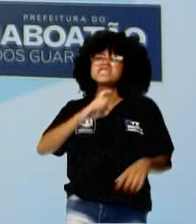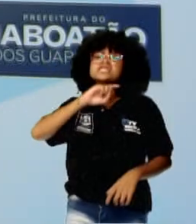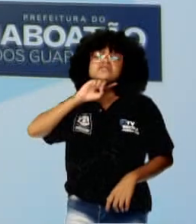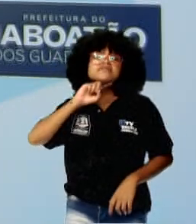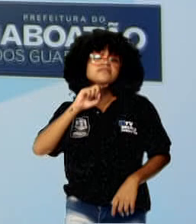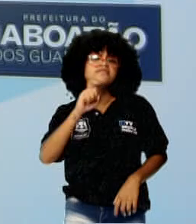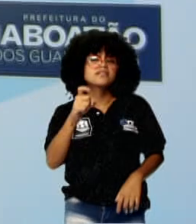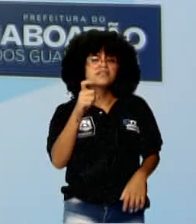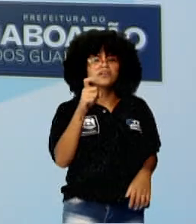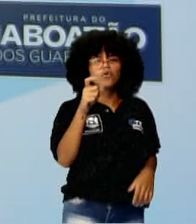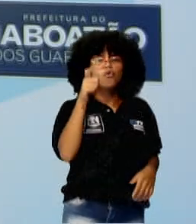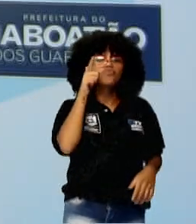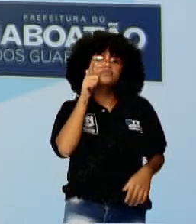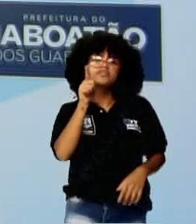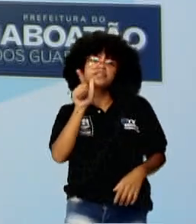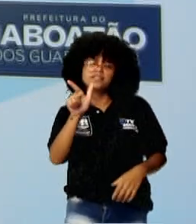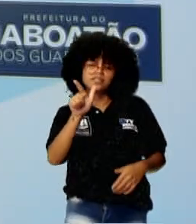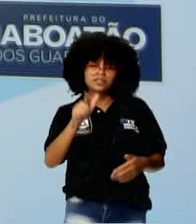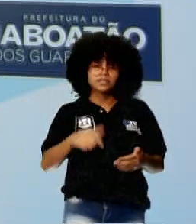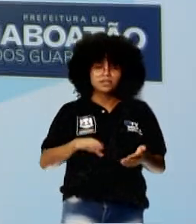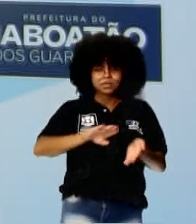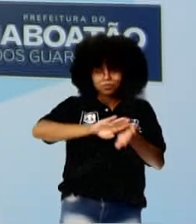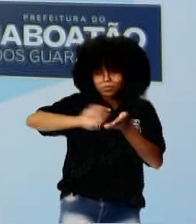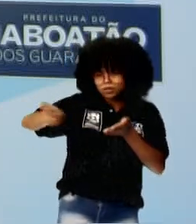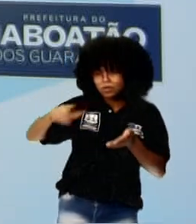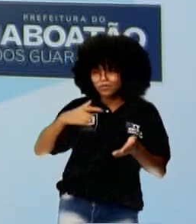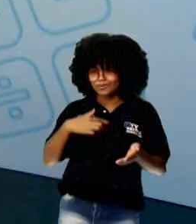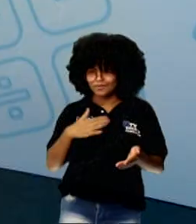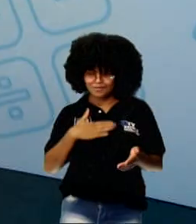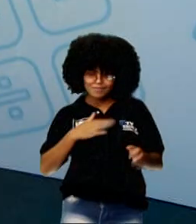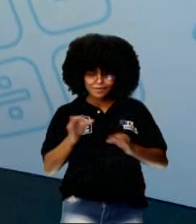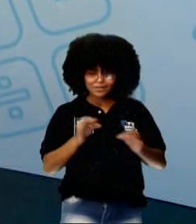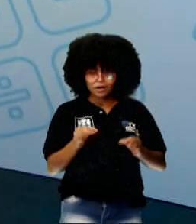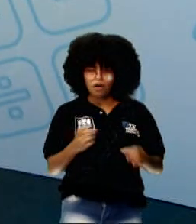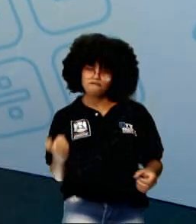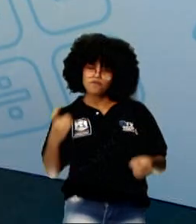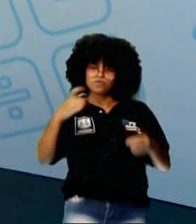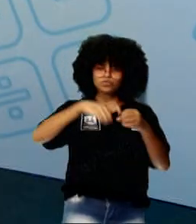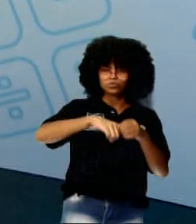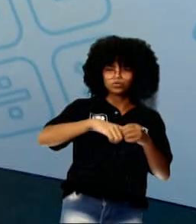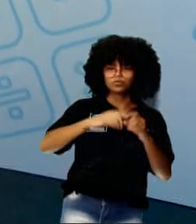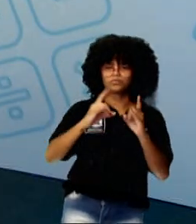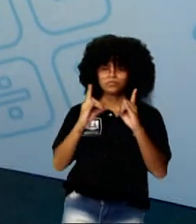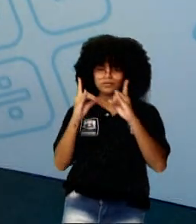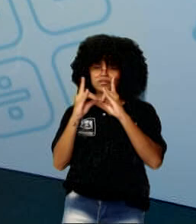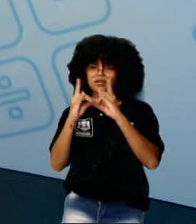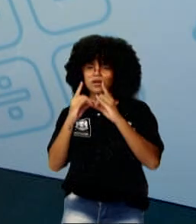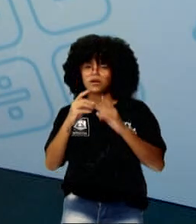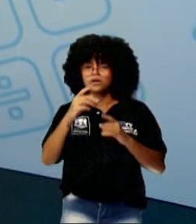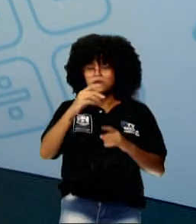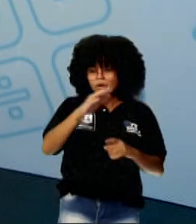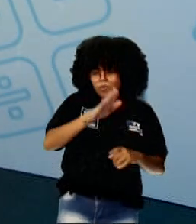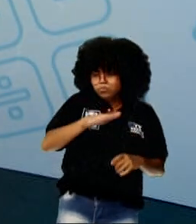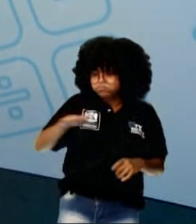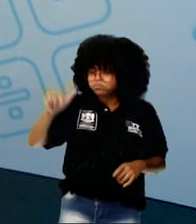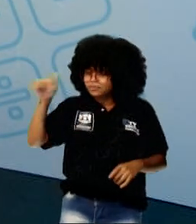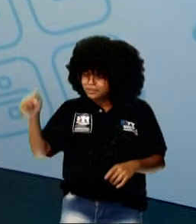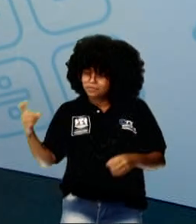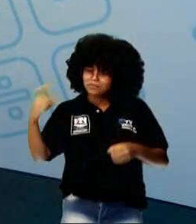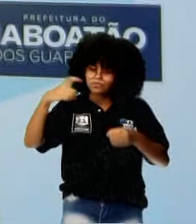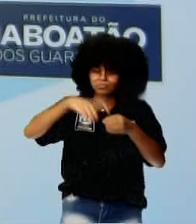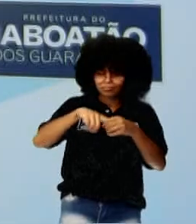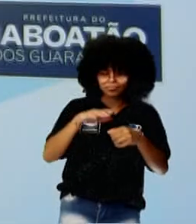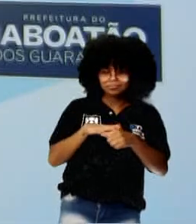ninguém vai agora atrapalhar os meus planos. Voltou para o castelo e quando os anões voltaram à noite,